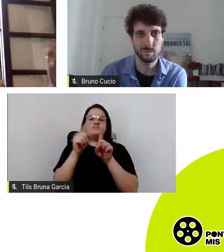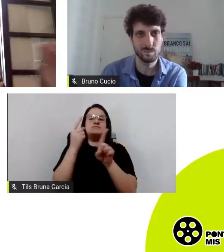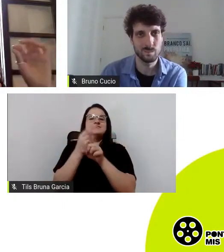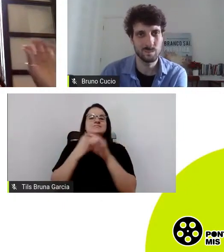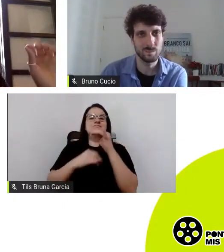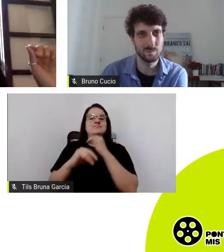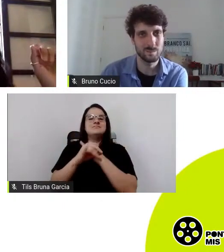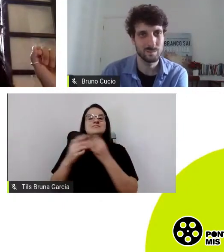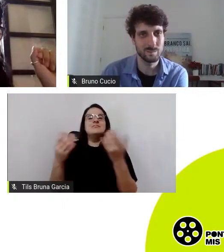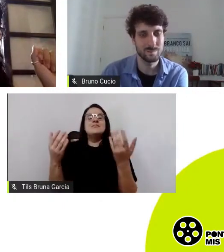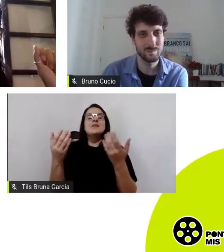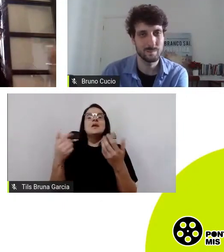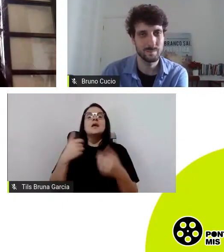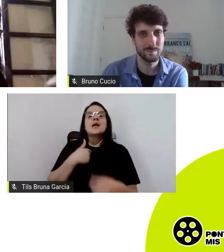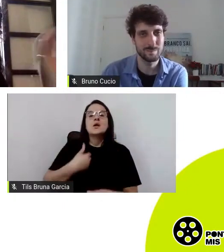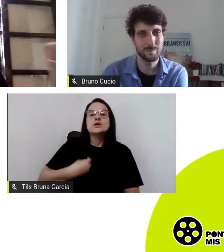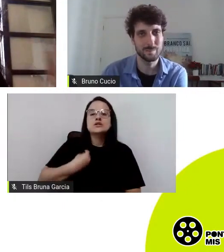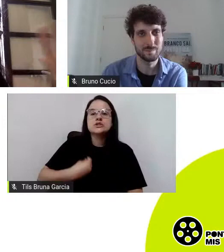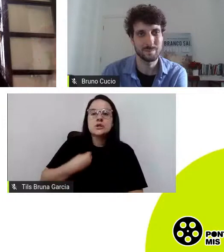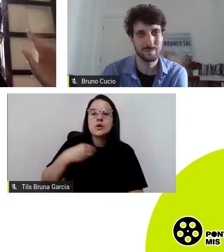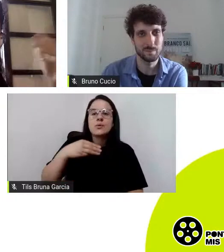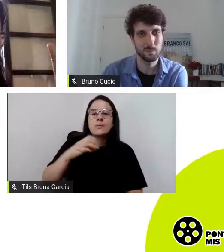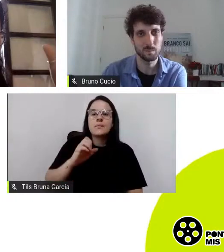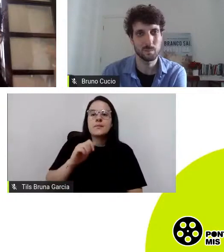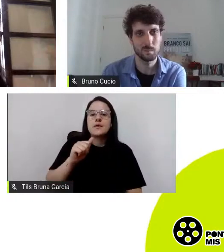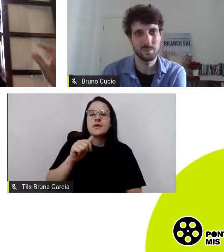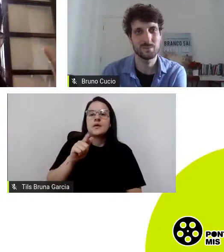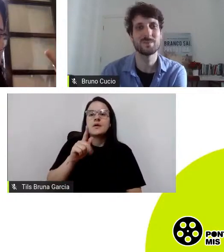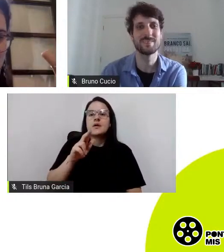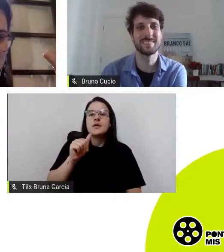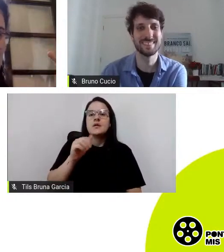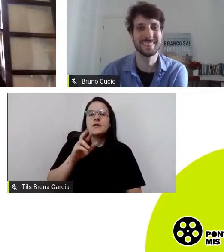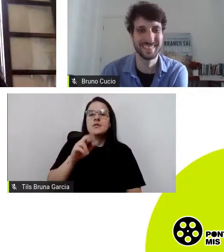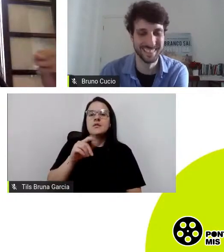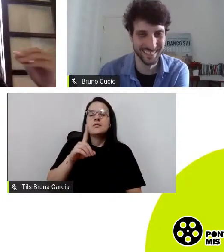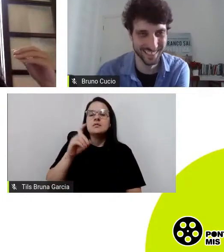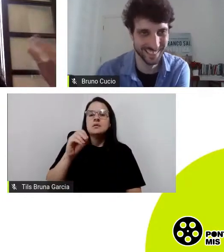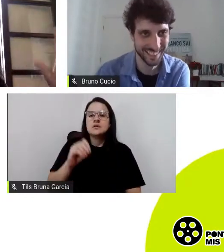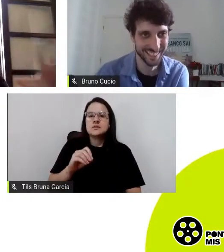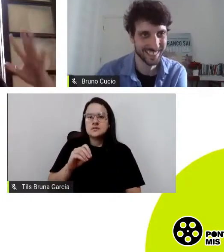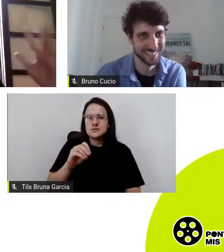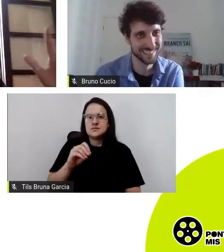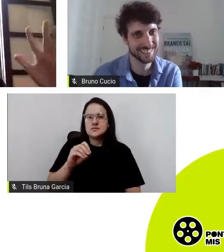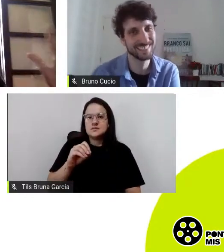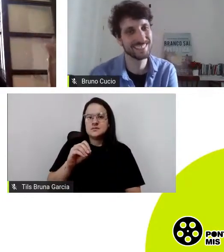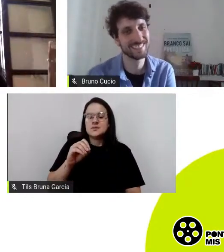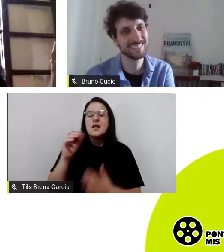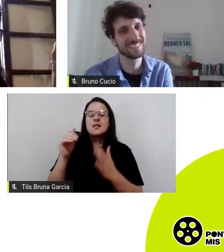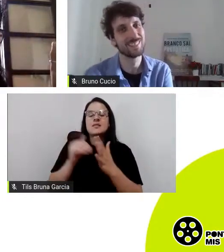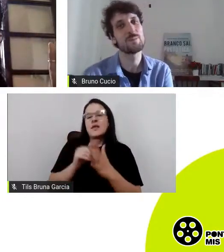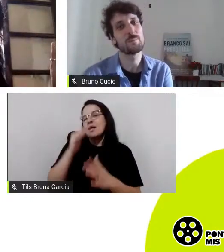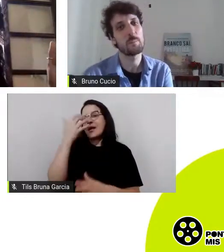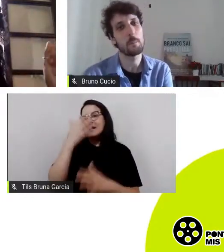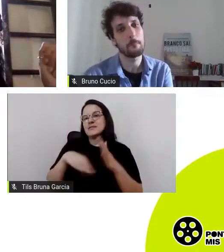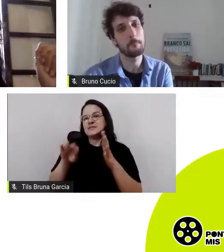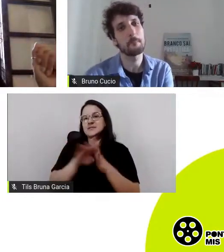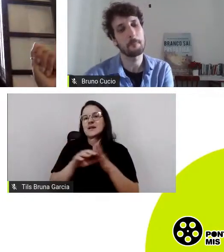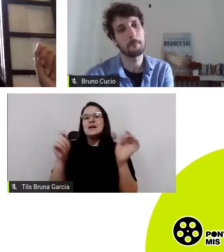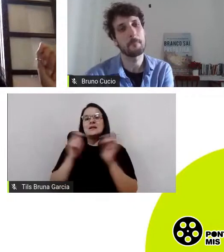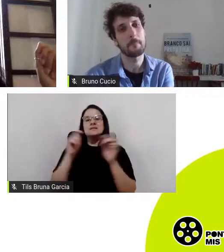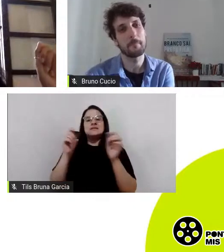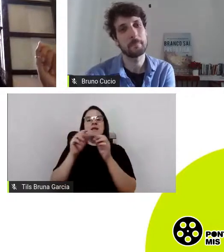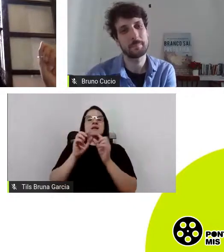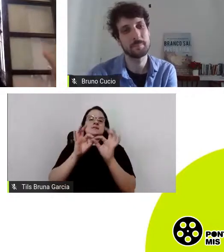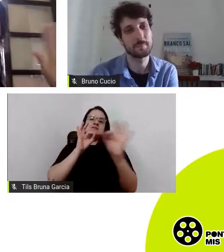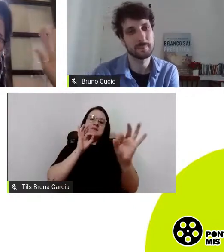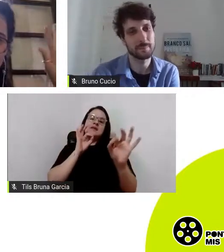encontrar, então... É isso, Estou Me Guardando para Quando o Carnaval Chegar. Assim, você já começa janeiro pensando num carnaval que não vai existir,